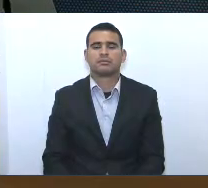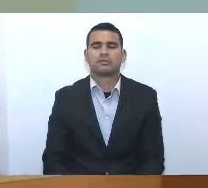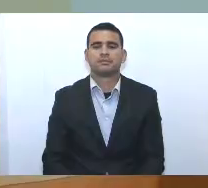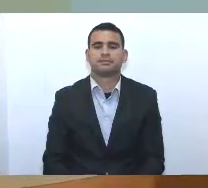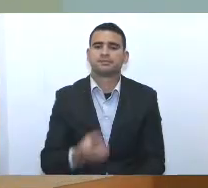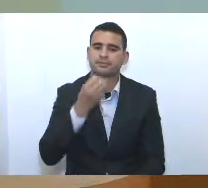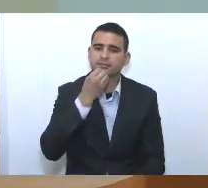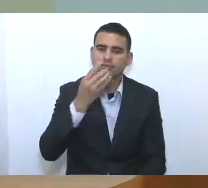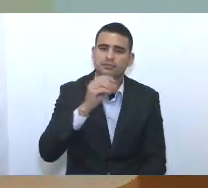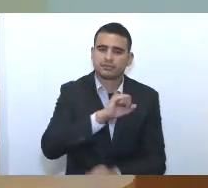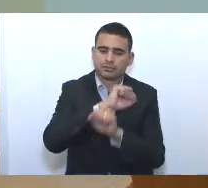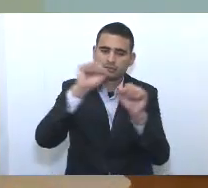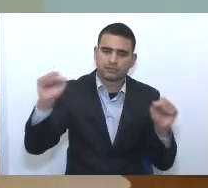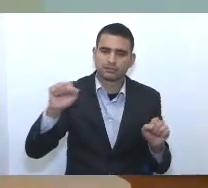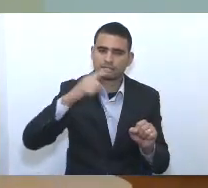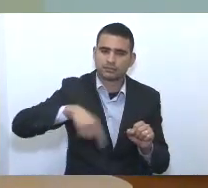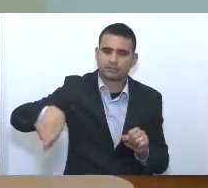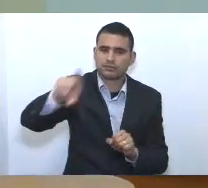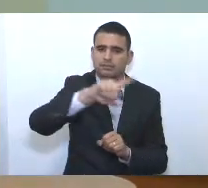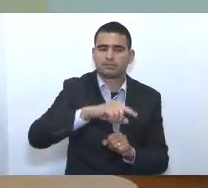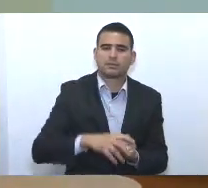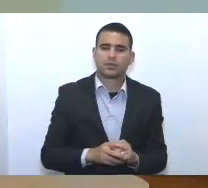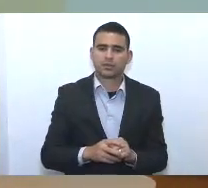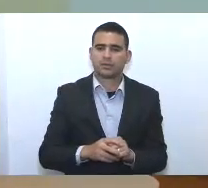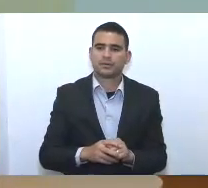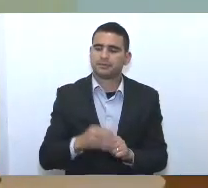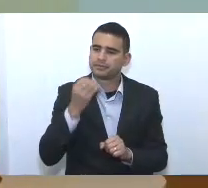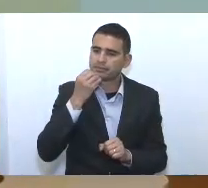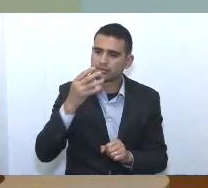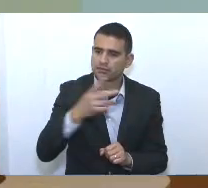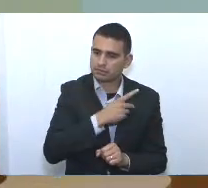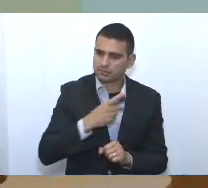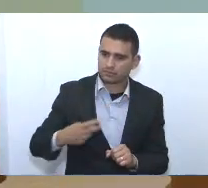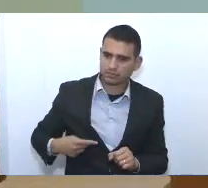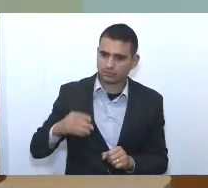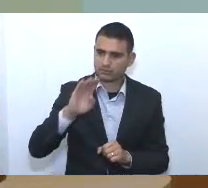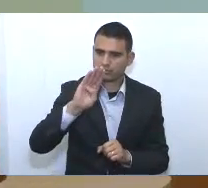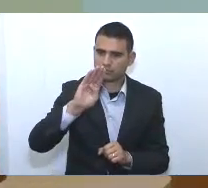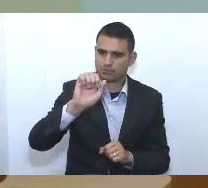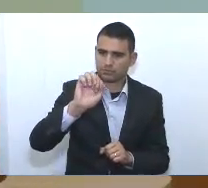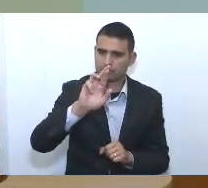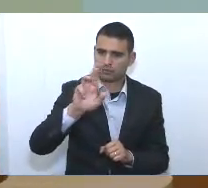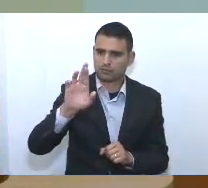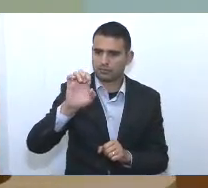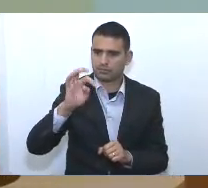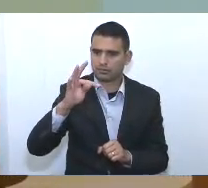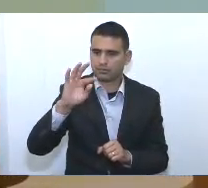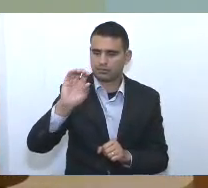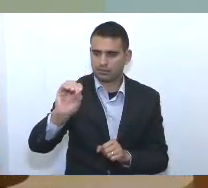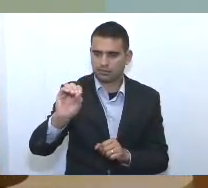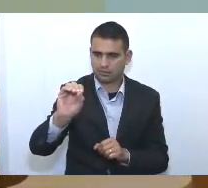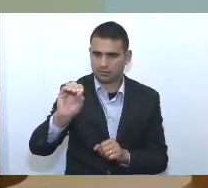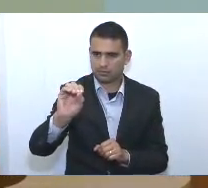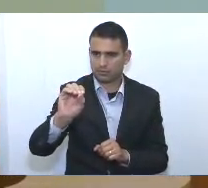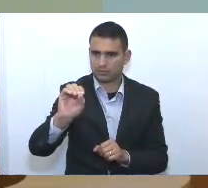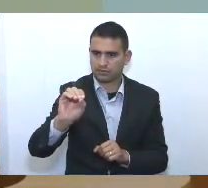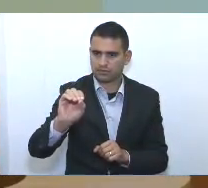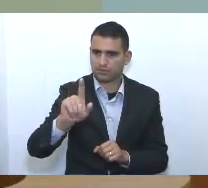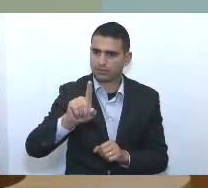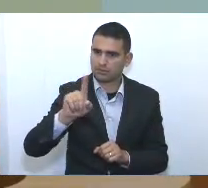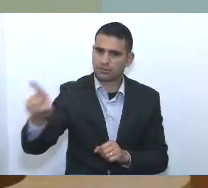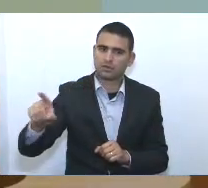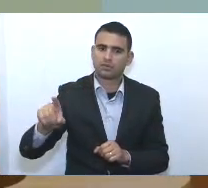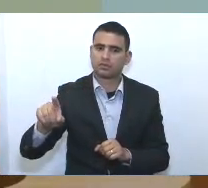Bom dia a todos. Bom dia, senhor presidente Barreto, que comanda brilhantemente